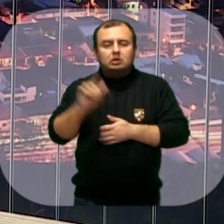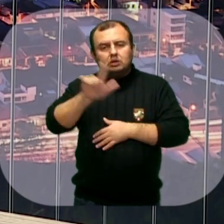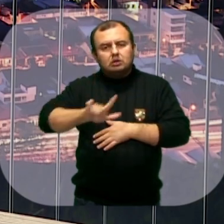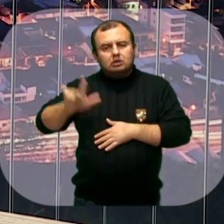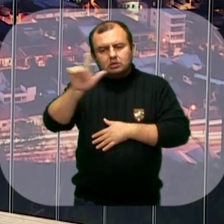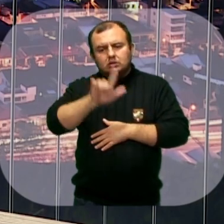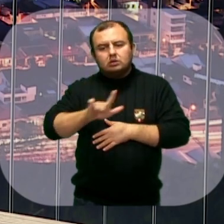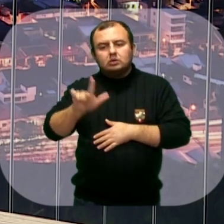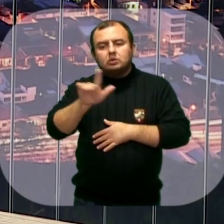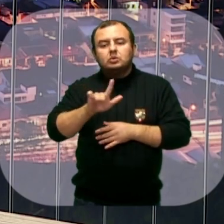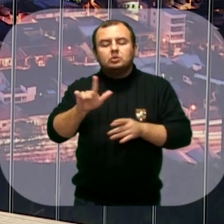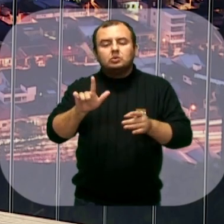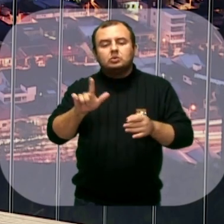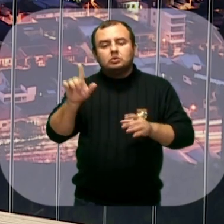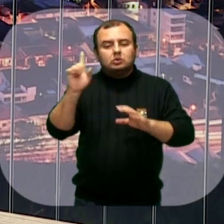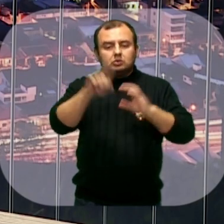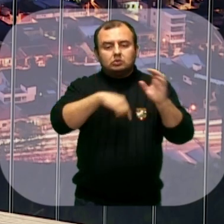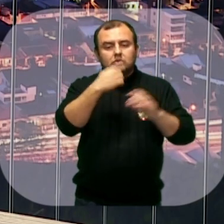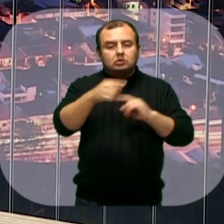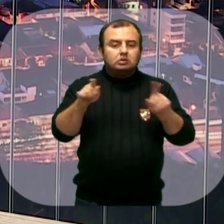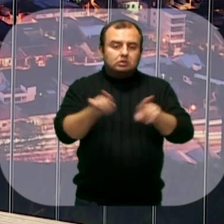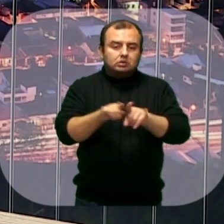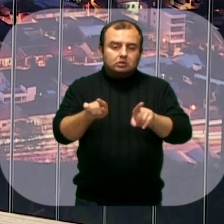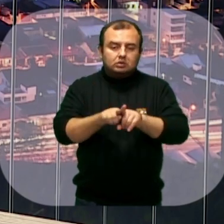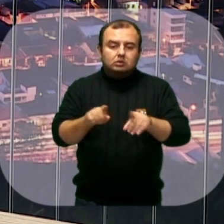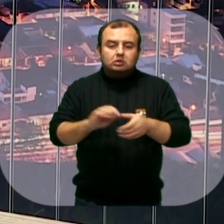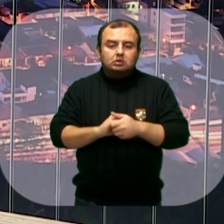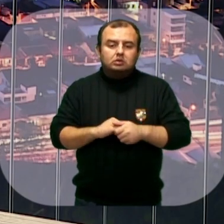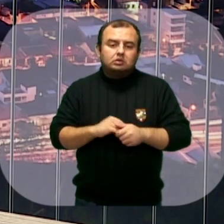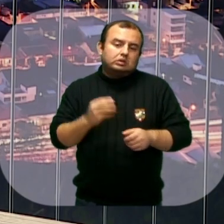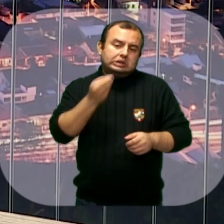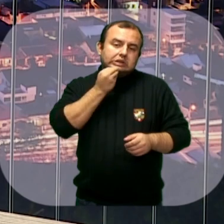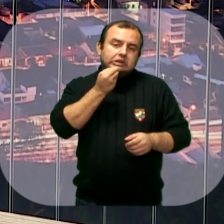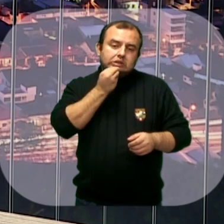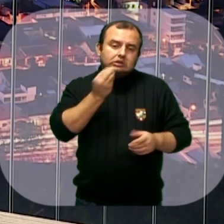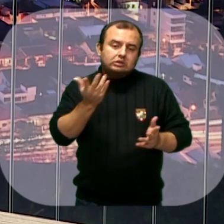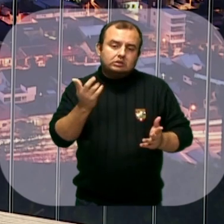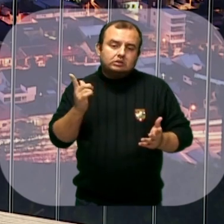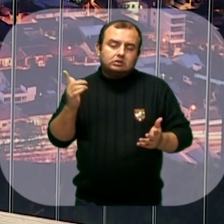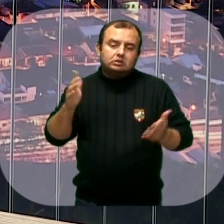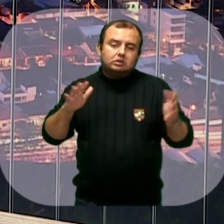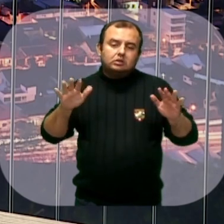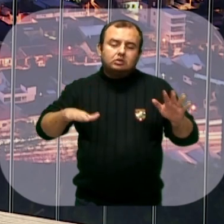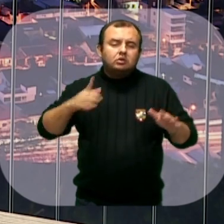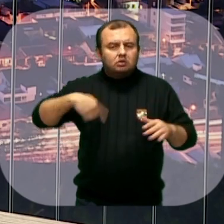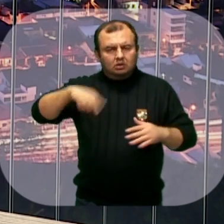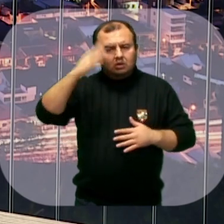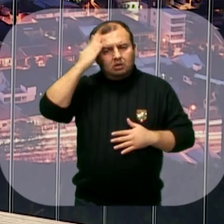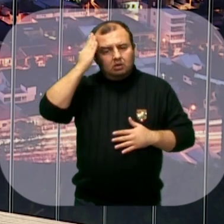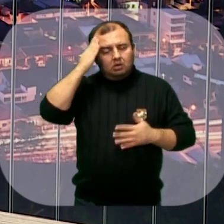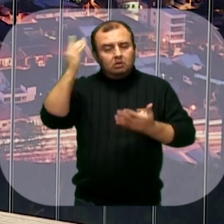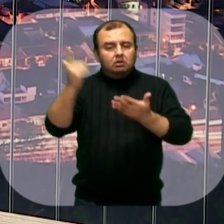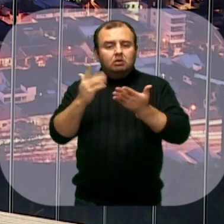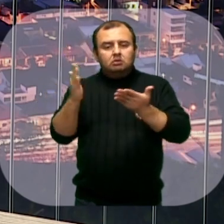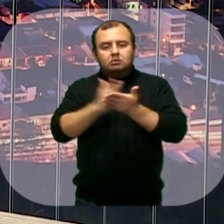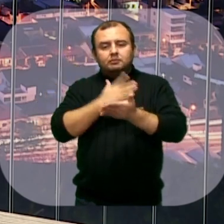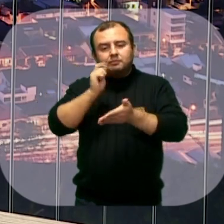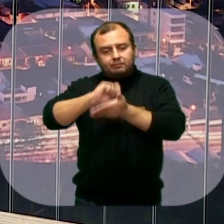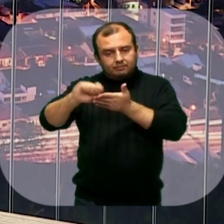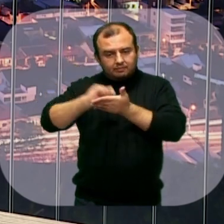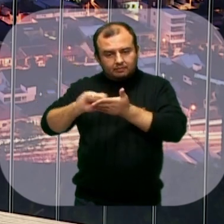literatura internacional, inclusive. Aí, claro, né, a gente sabe que tem alguns autores